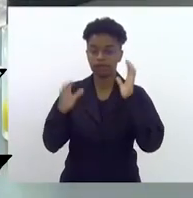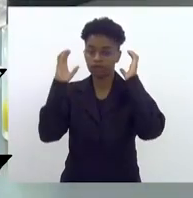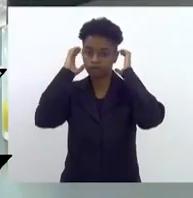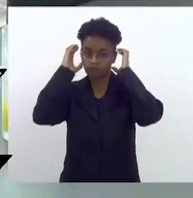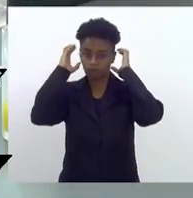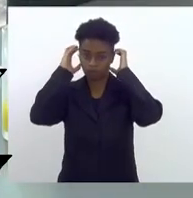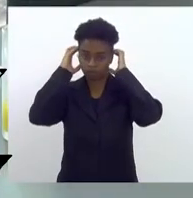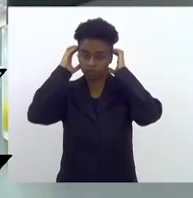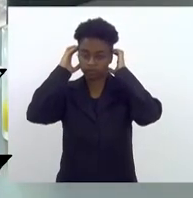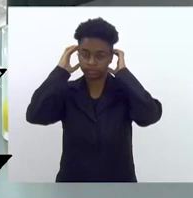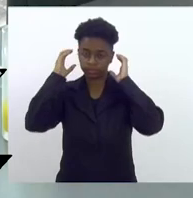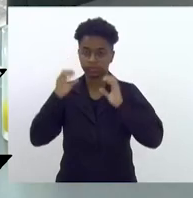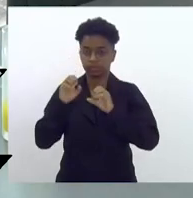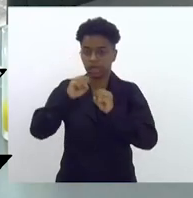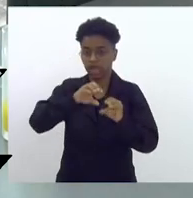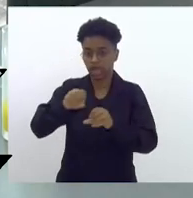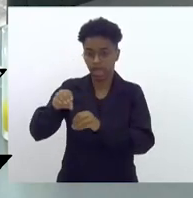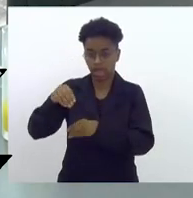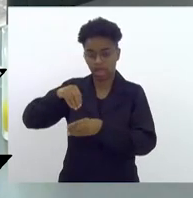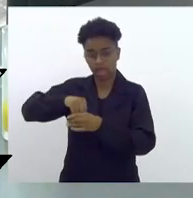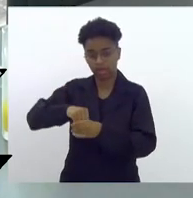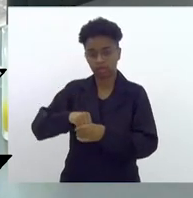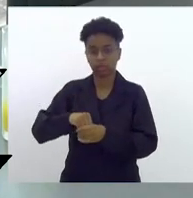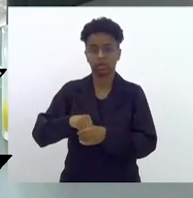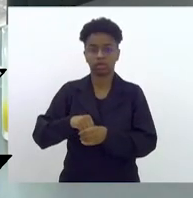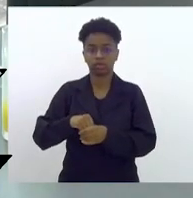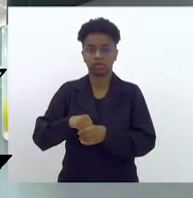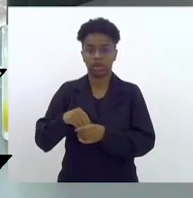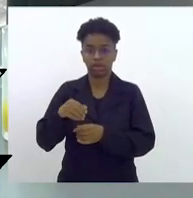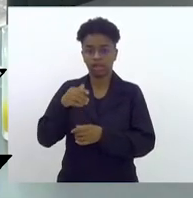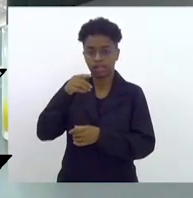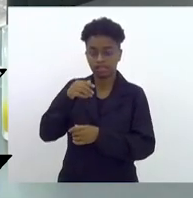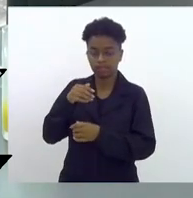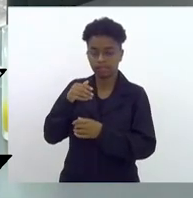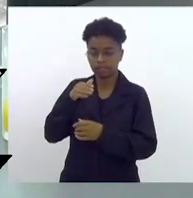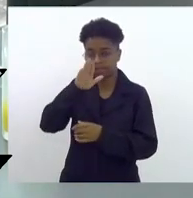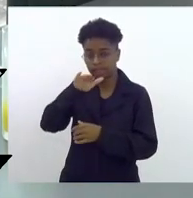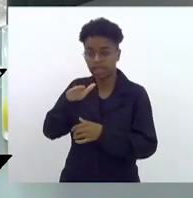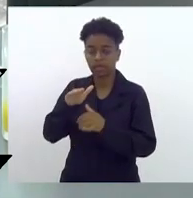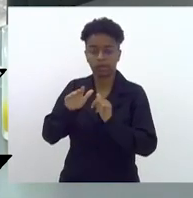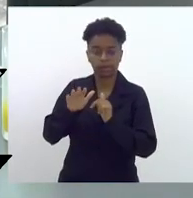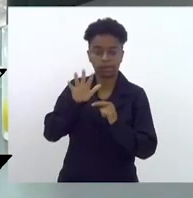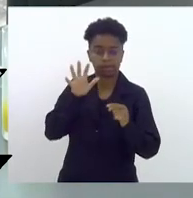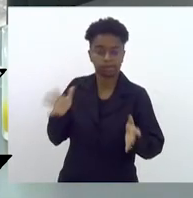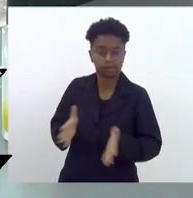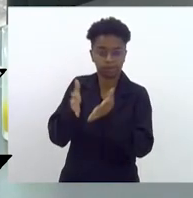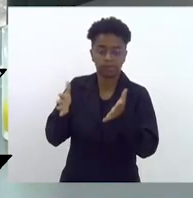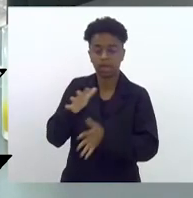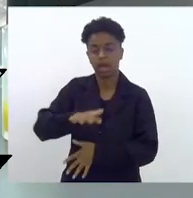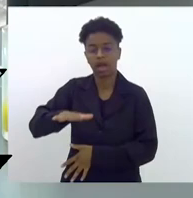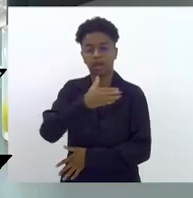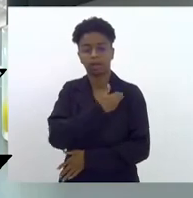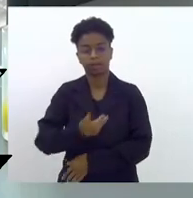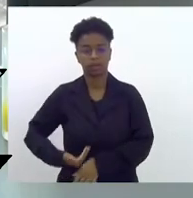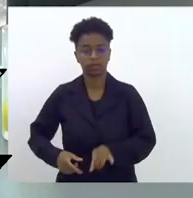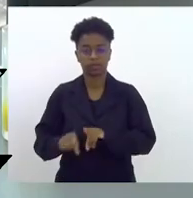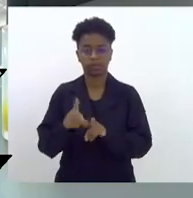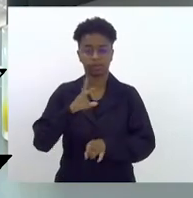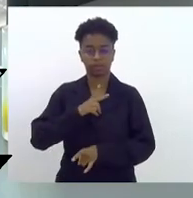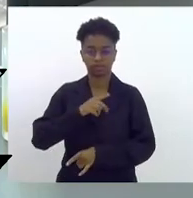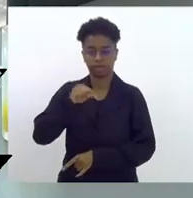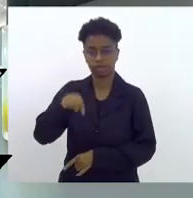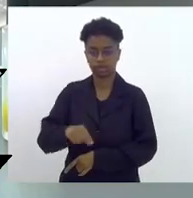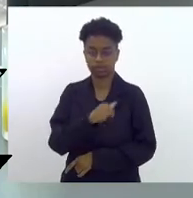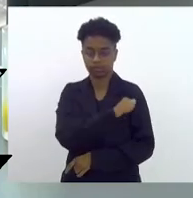Fonoaudiologia Educacional destrava língua na rede de ensino pública e privada do Estado do Rio de Janeiro para